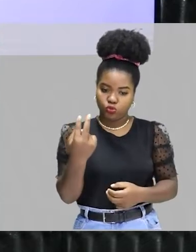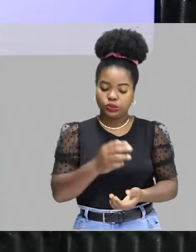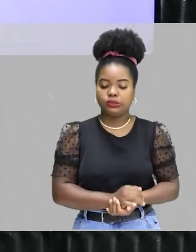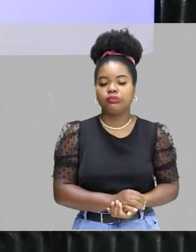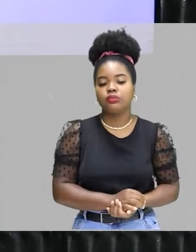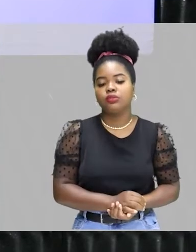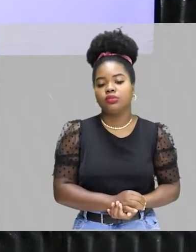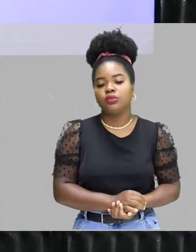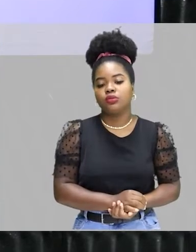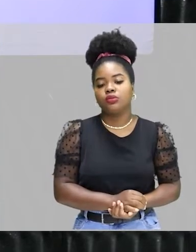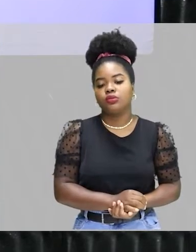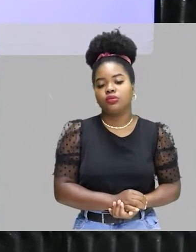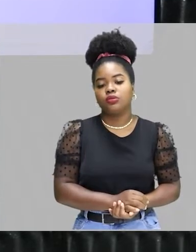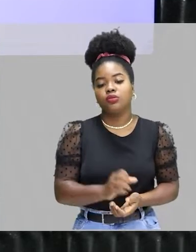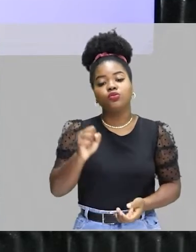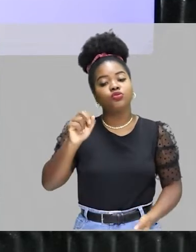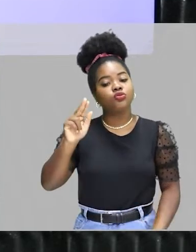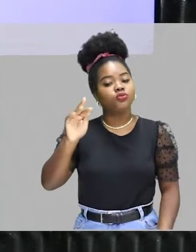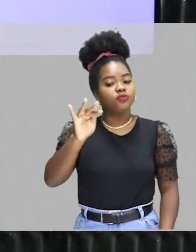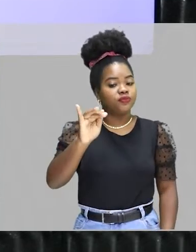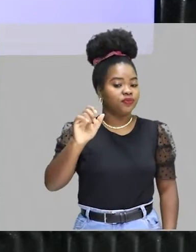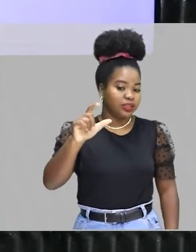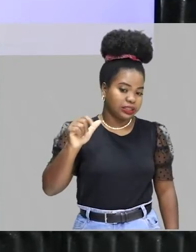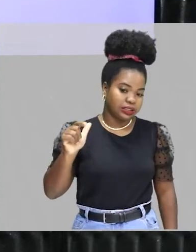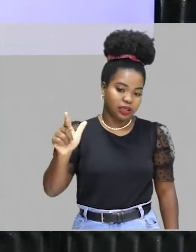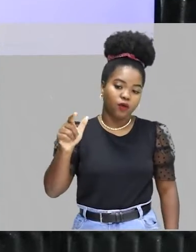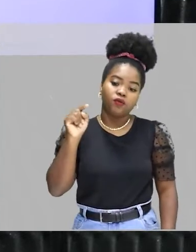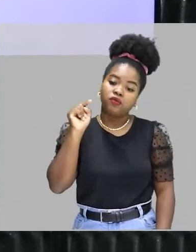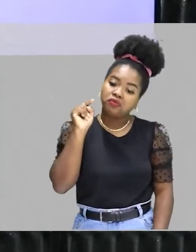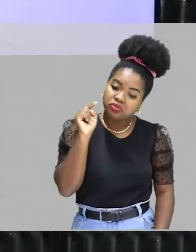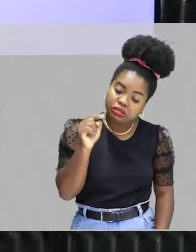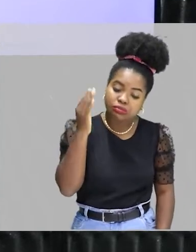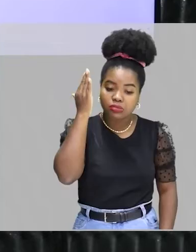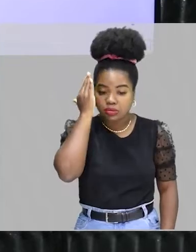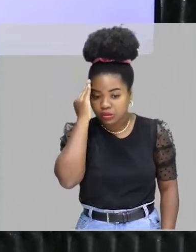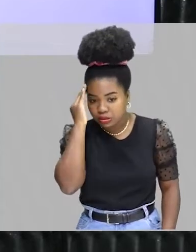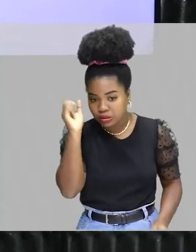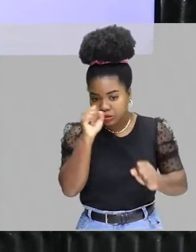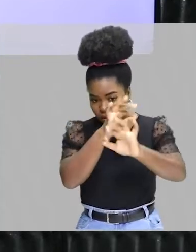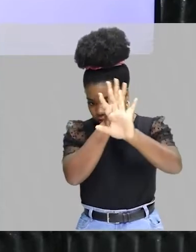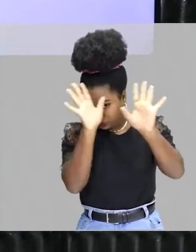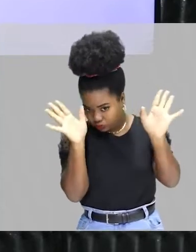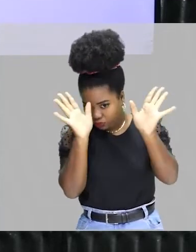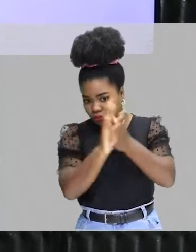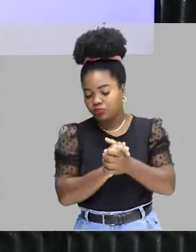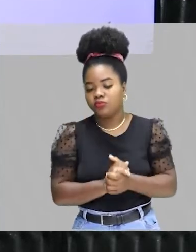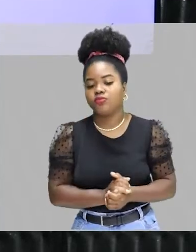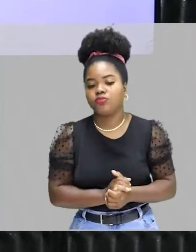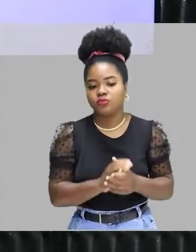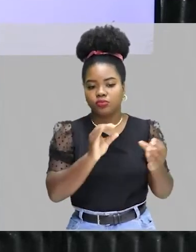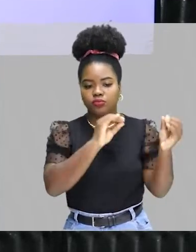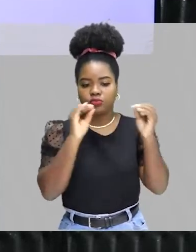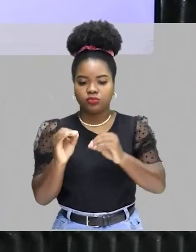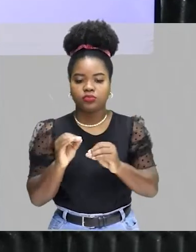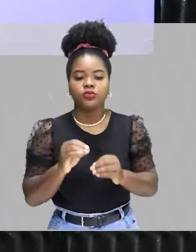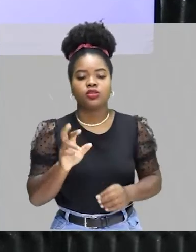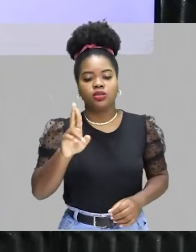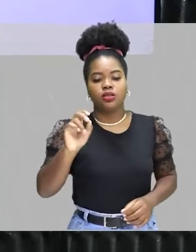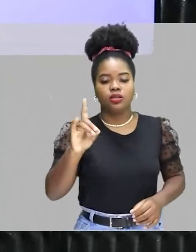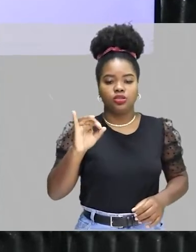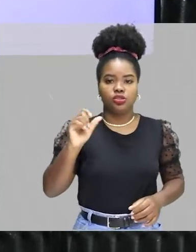acréscimo aliás, a derivação sufixal você já entendeu, o sufixo é acrescentado ao radical,